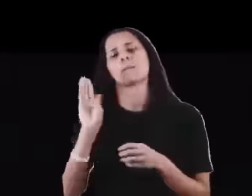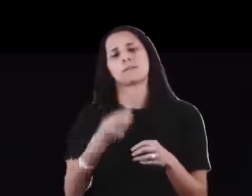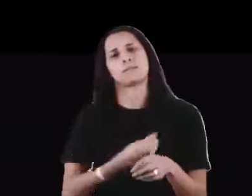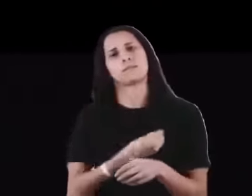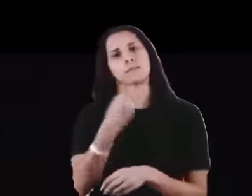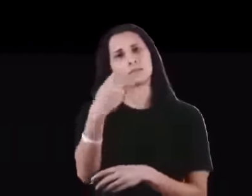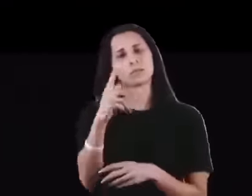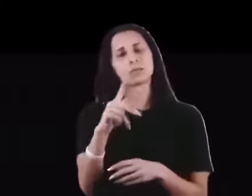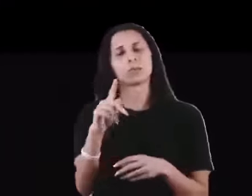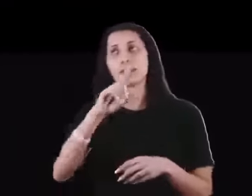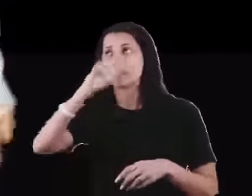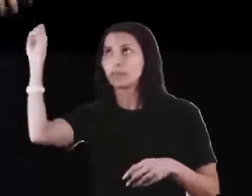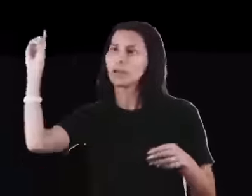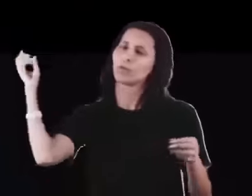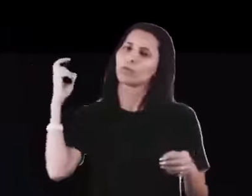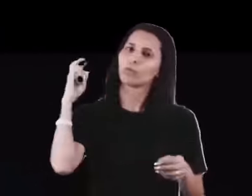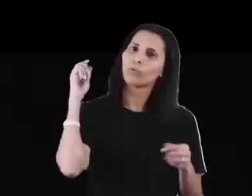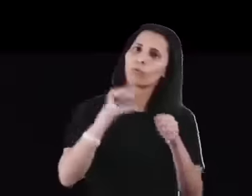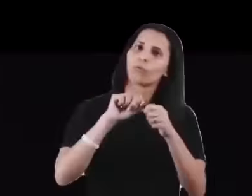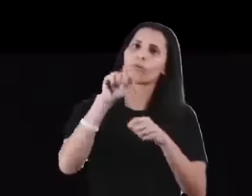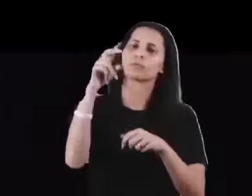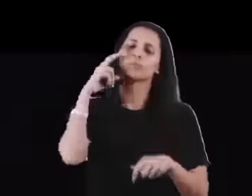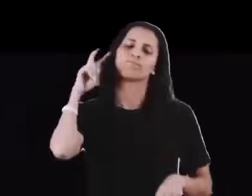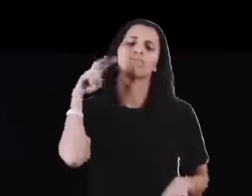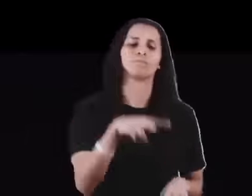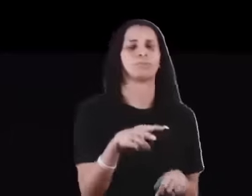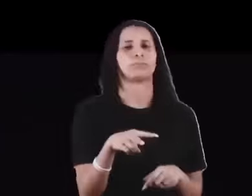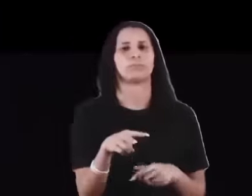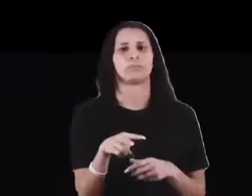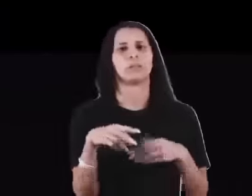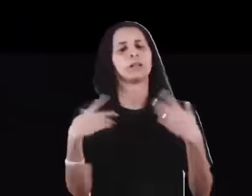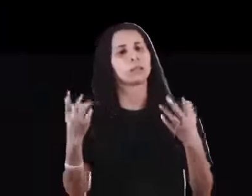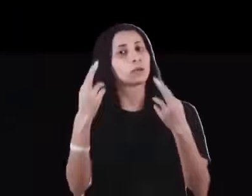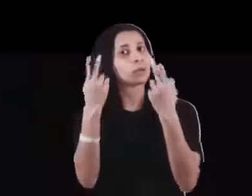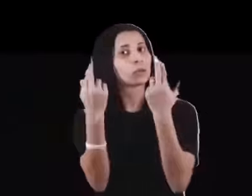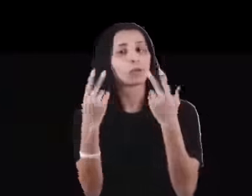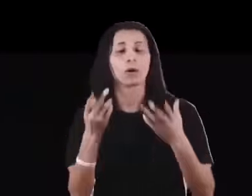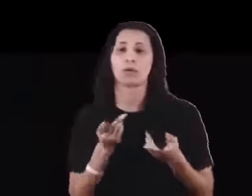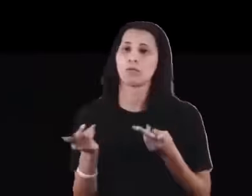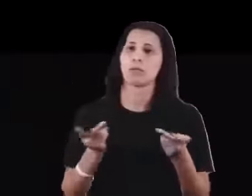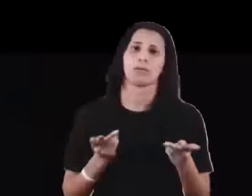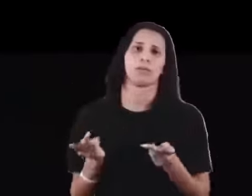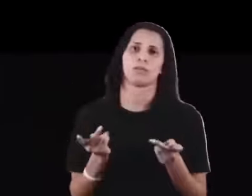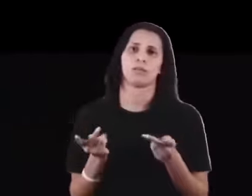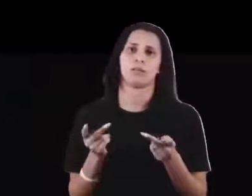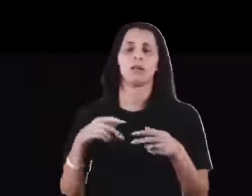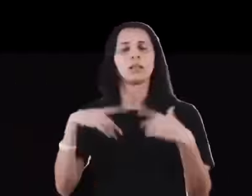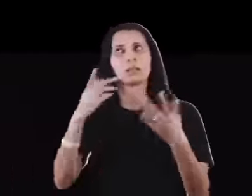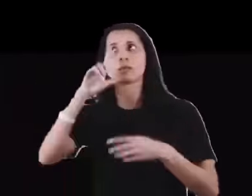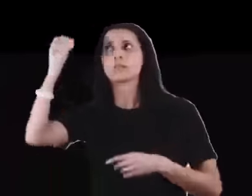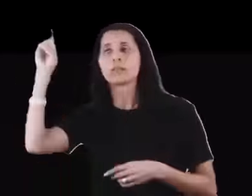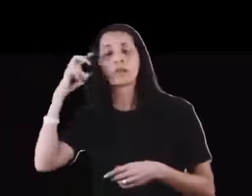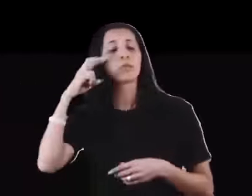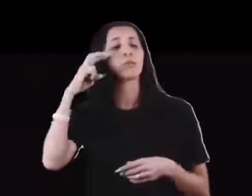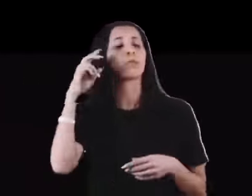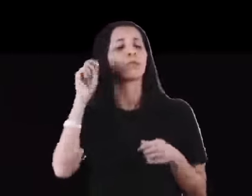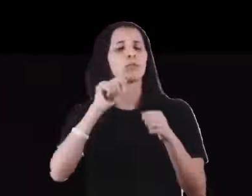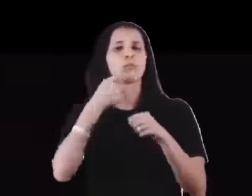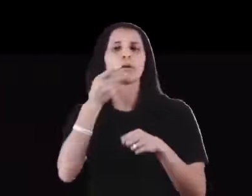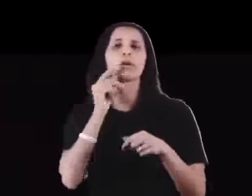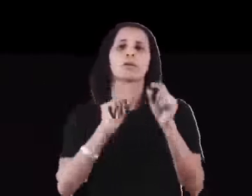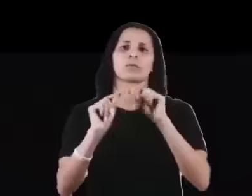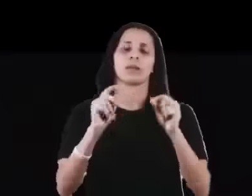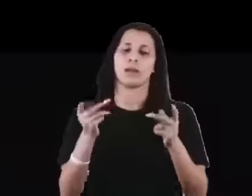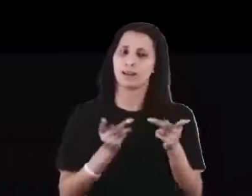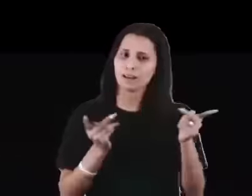descobre o posto faz você enxergar foi isso que Deus fez cada vez FH você tava sofrendo vou fazer você enxergar o posto